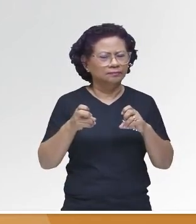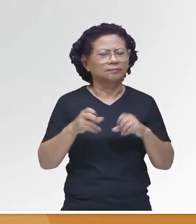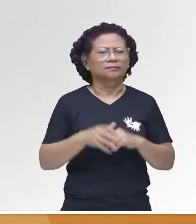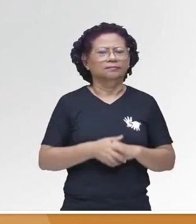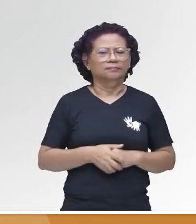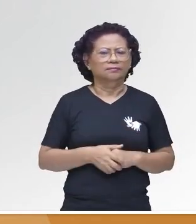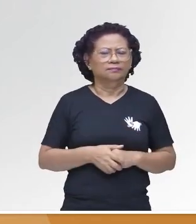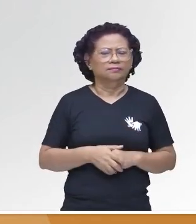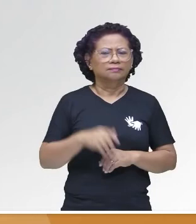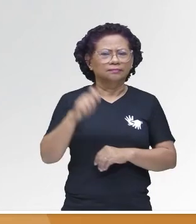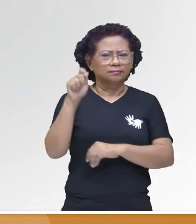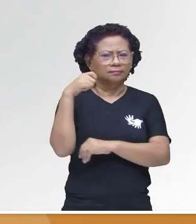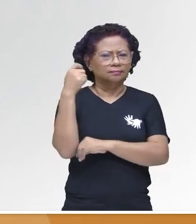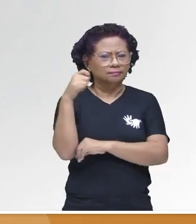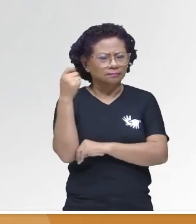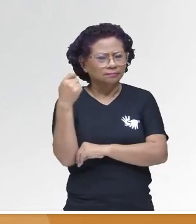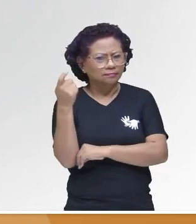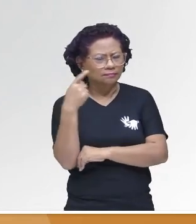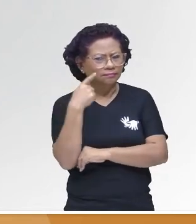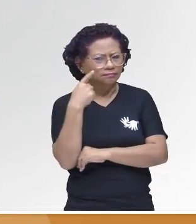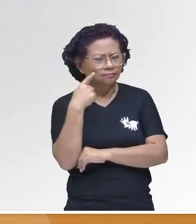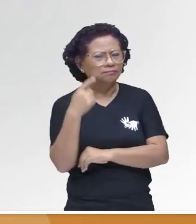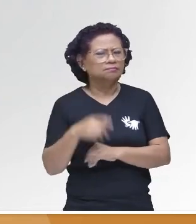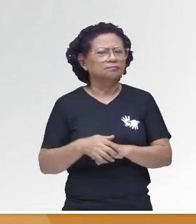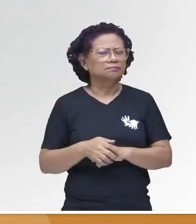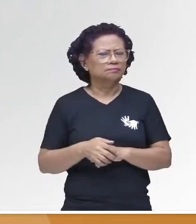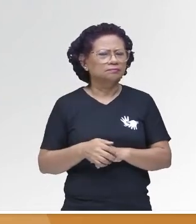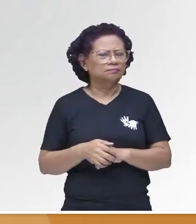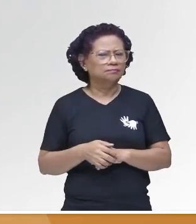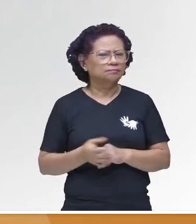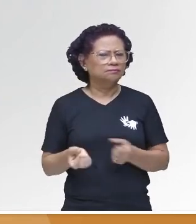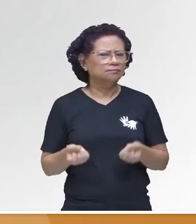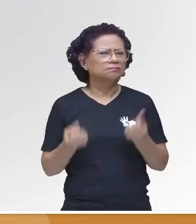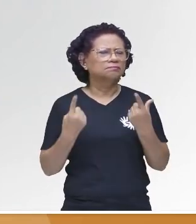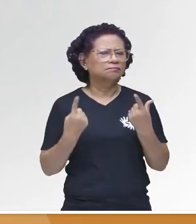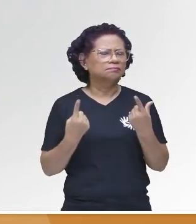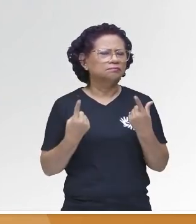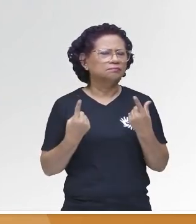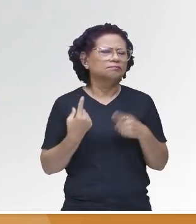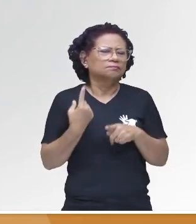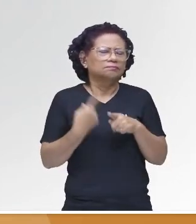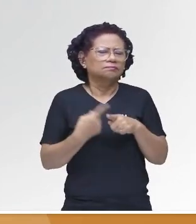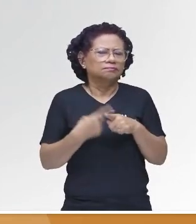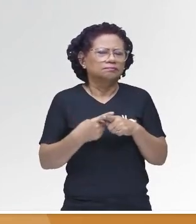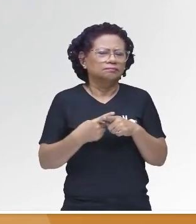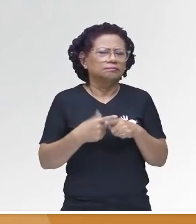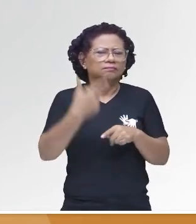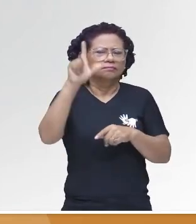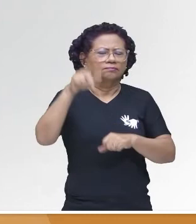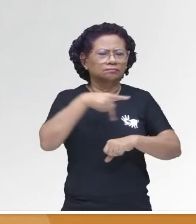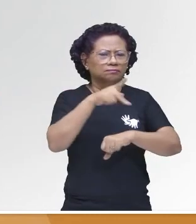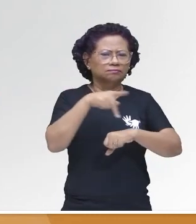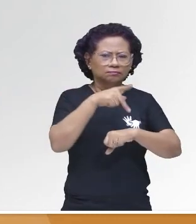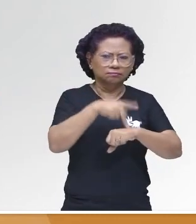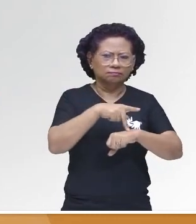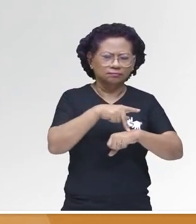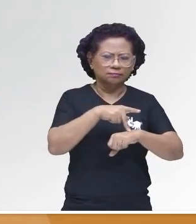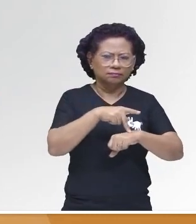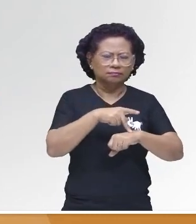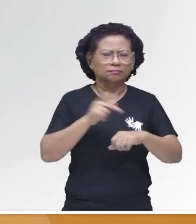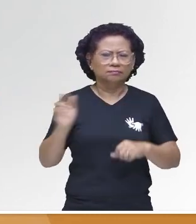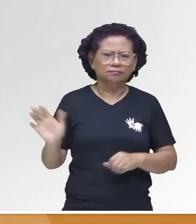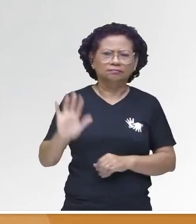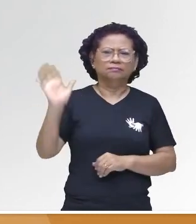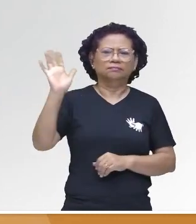parte do Brasil, mas comprar esses produtos deles era muito mais caro do que comprar da Argentina e do Uruguai. É claro que eles iam se